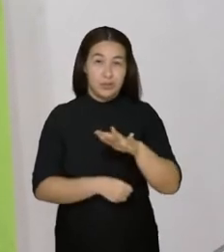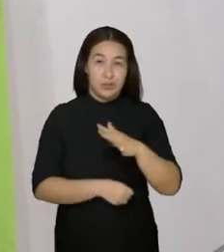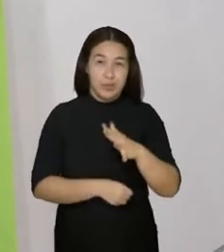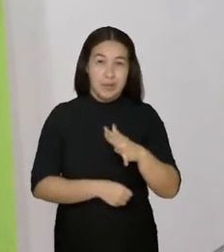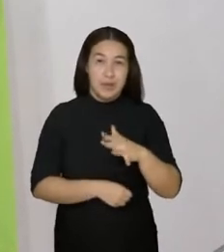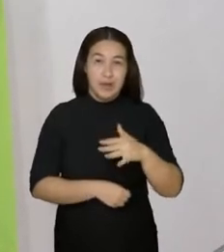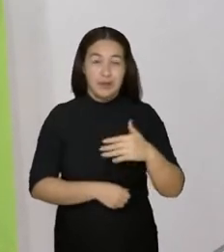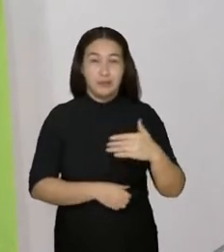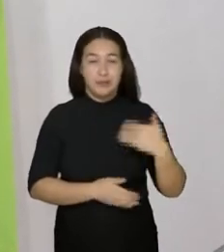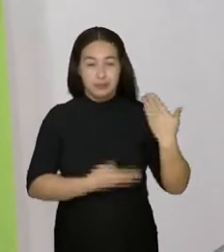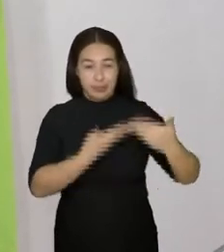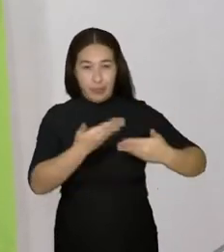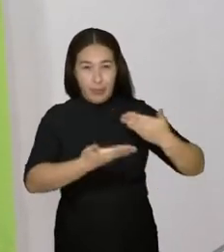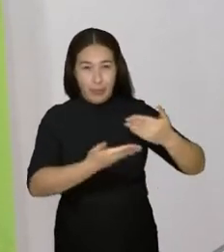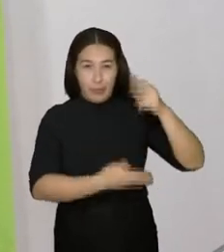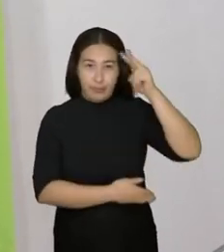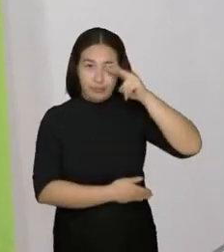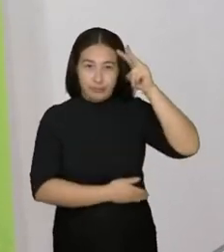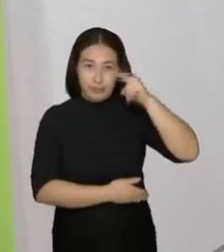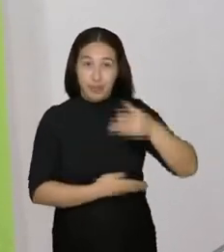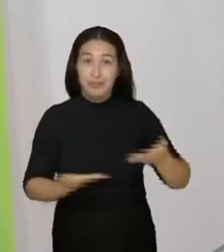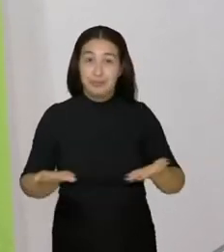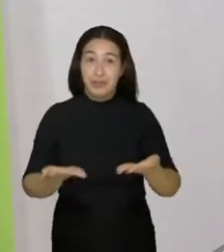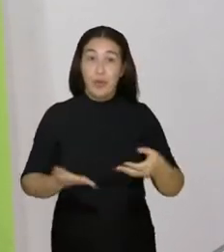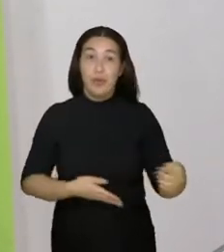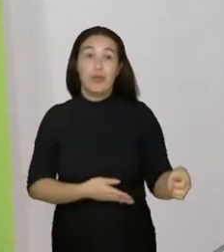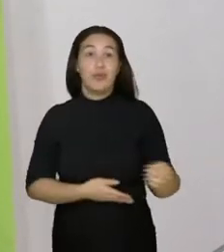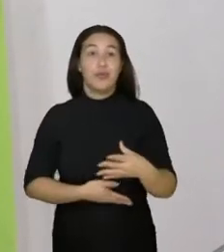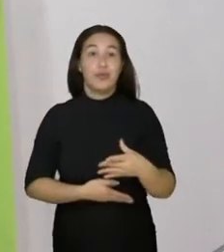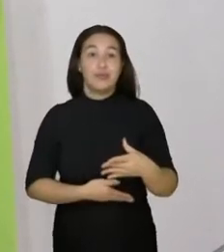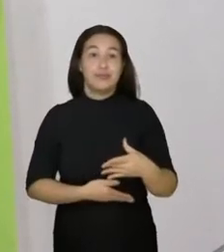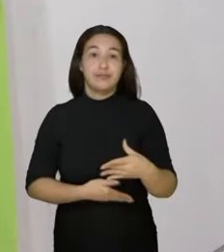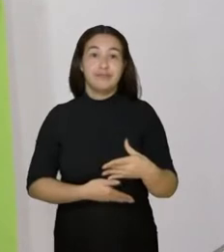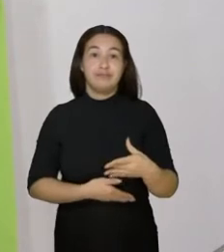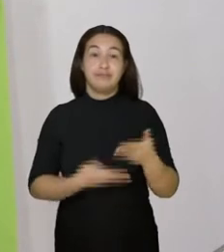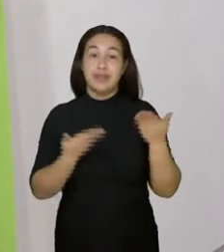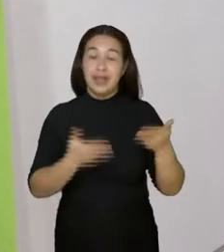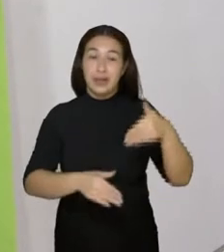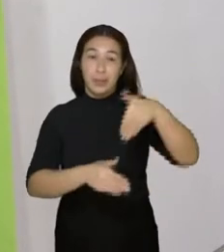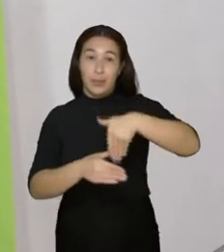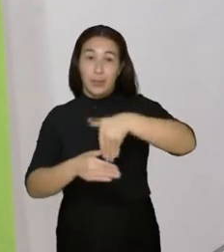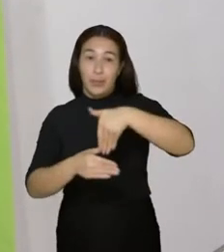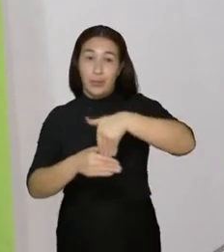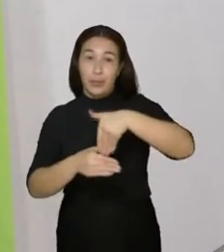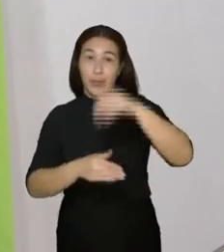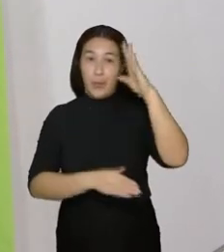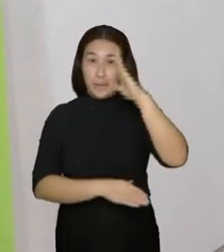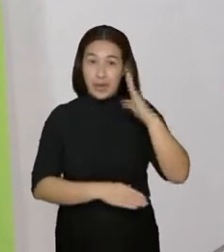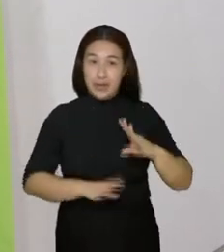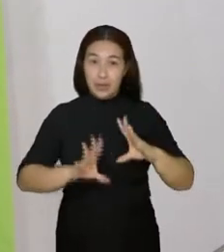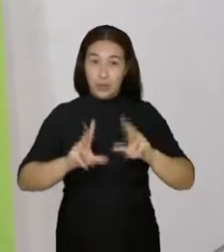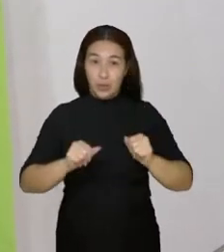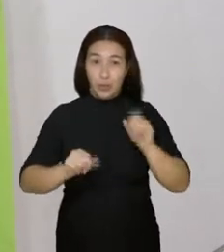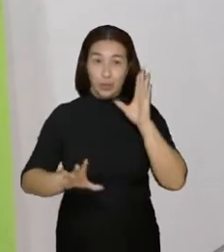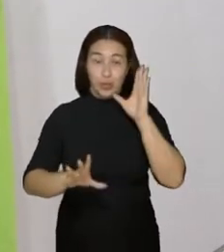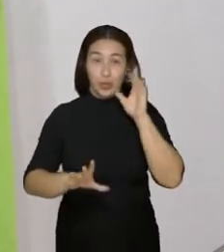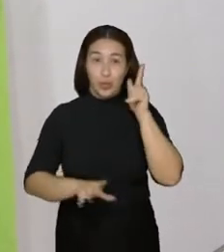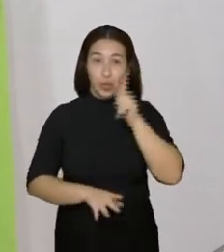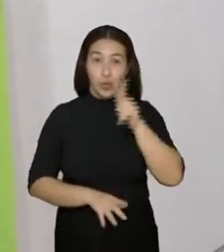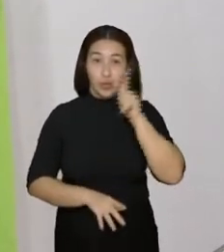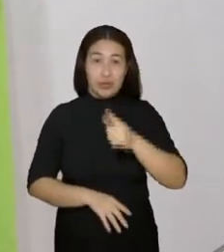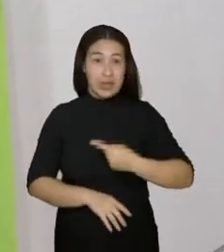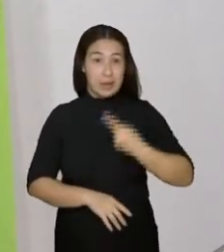no novo momento das eleições que concluímos a primeira etapa no último